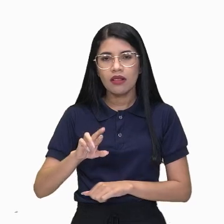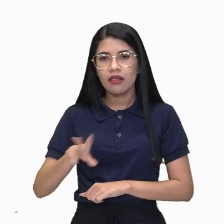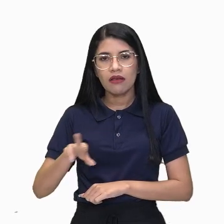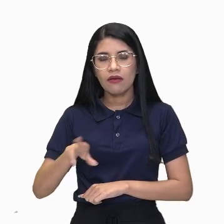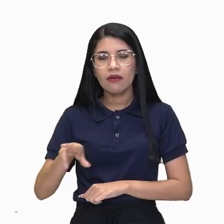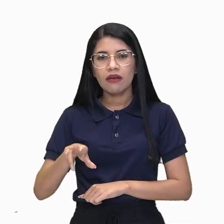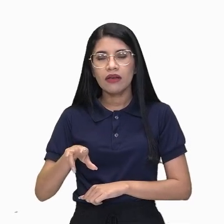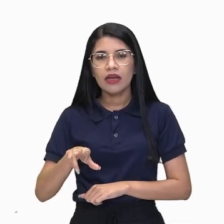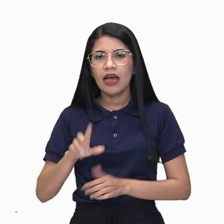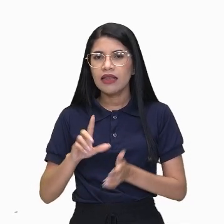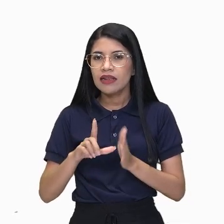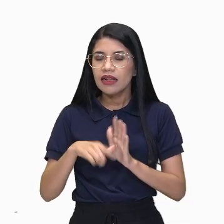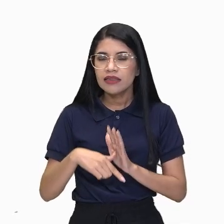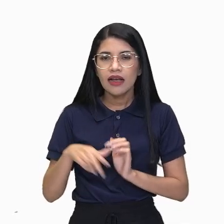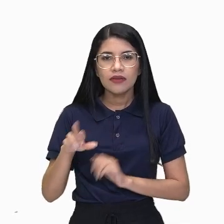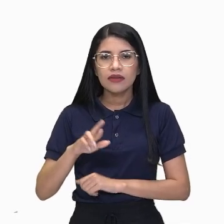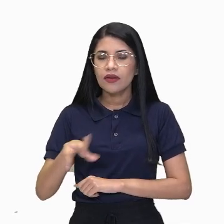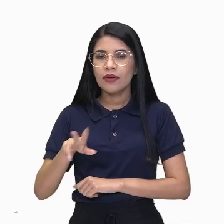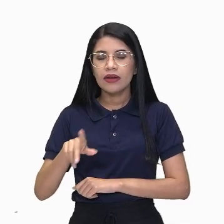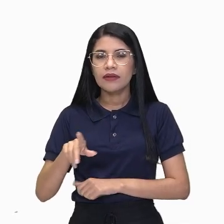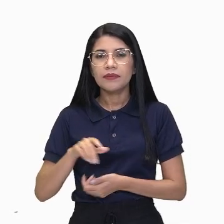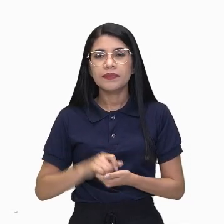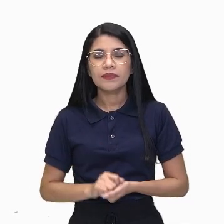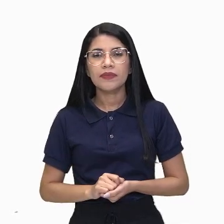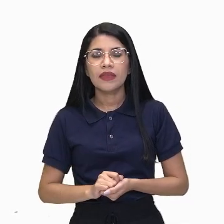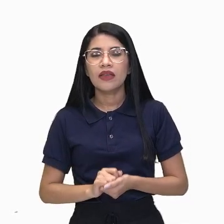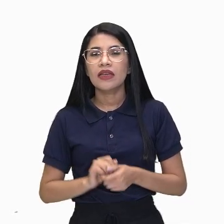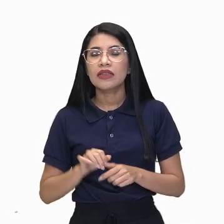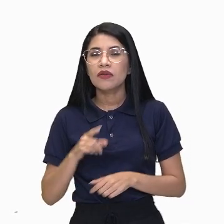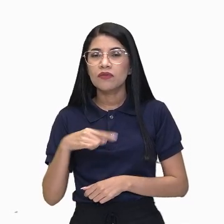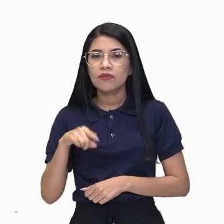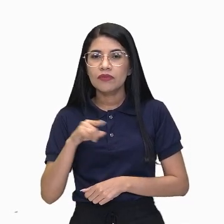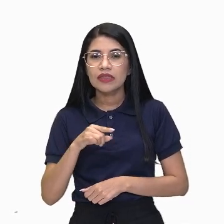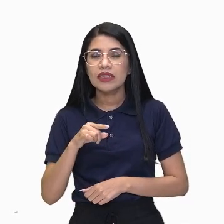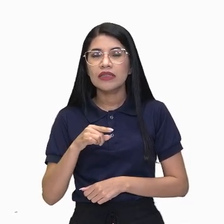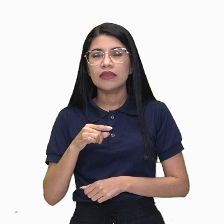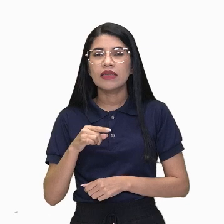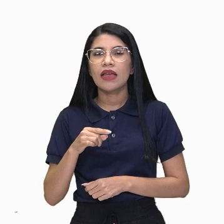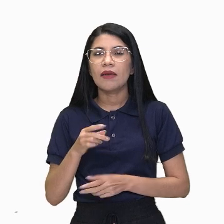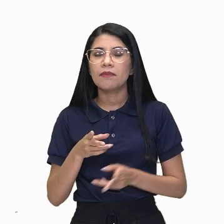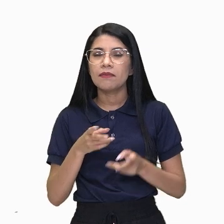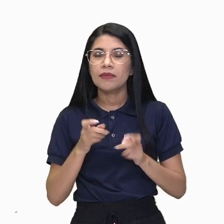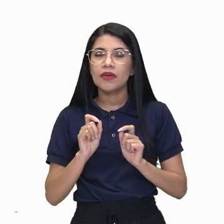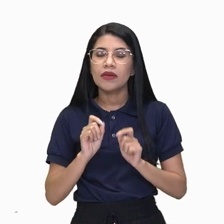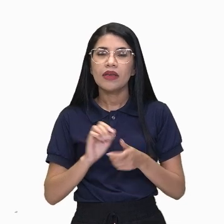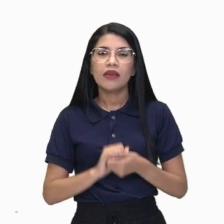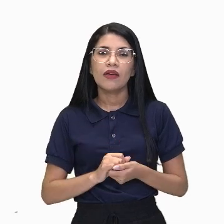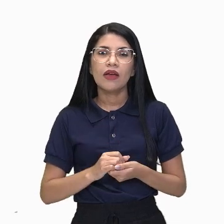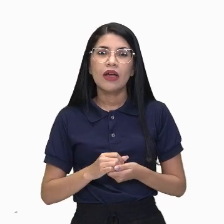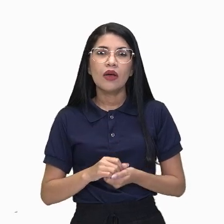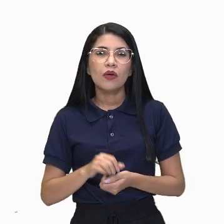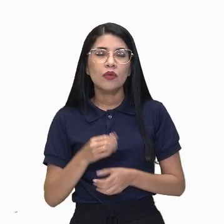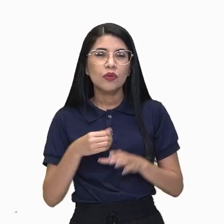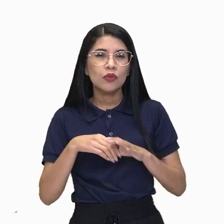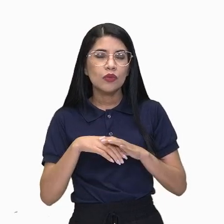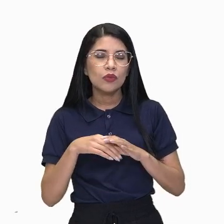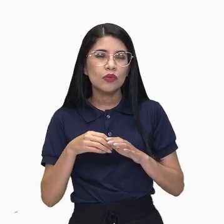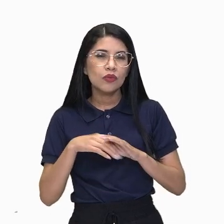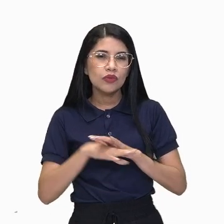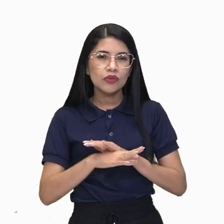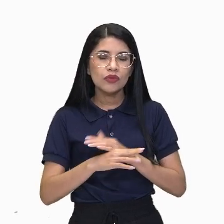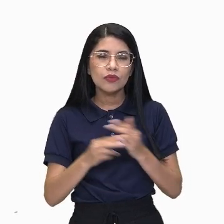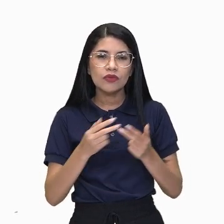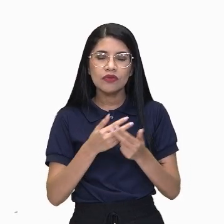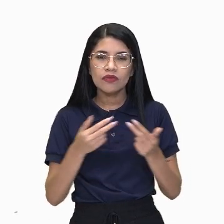que é atrasado, né? Então, se você, na forma de viver, você tem esse conceito de